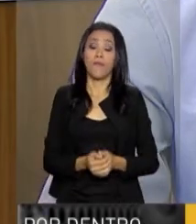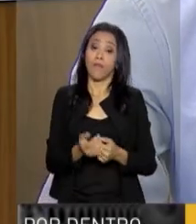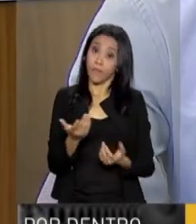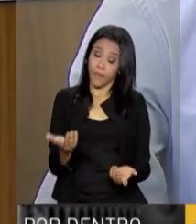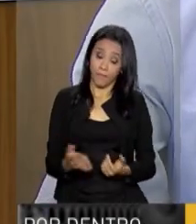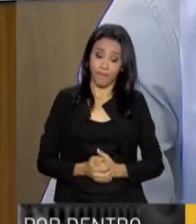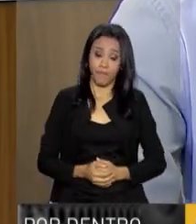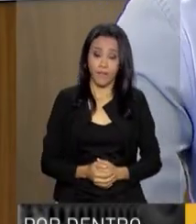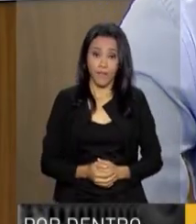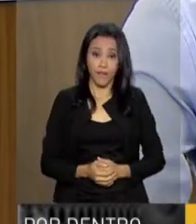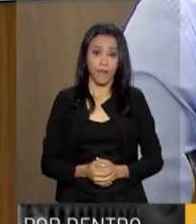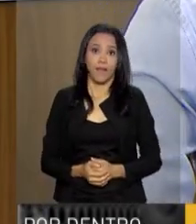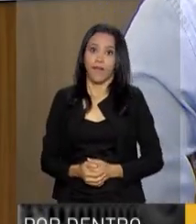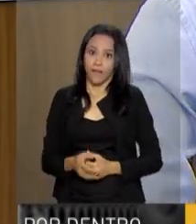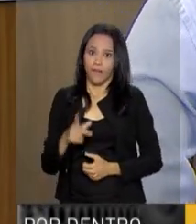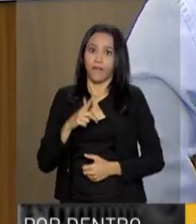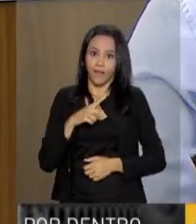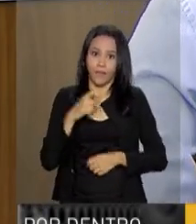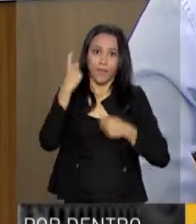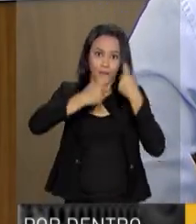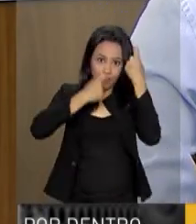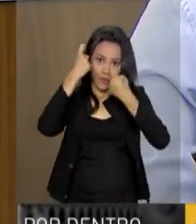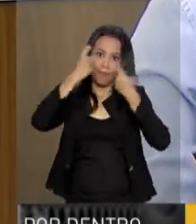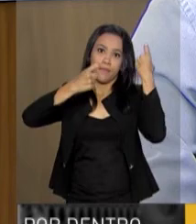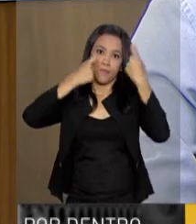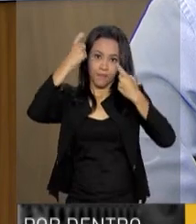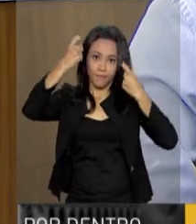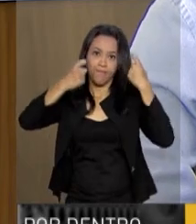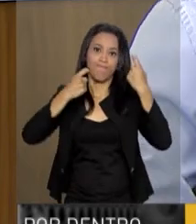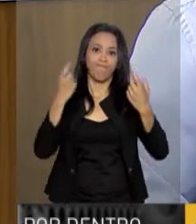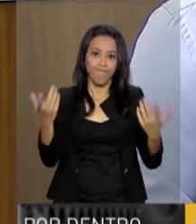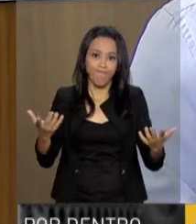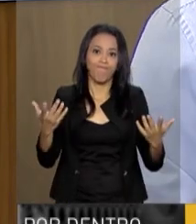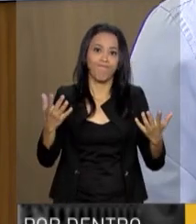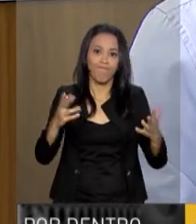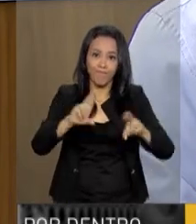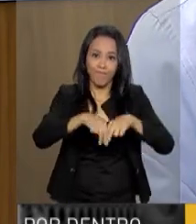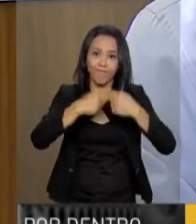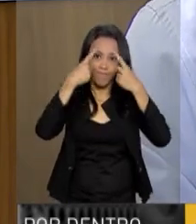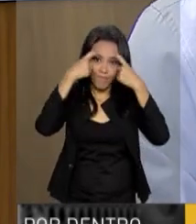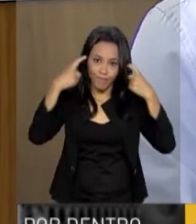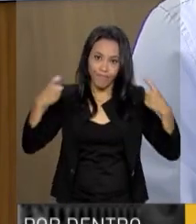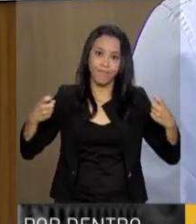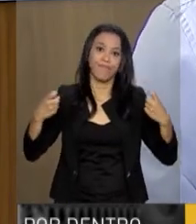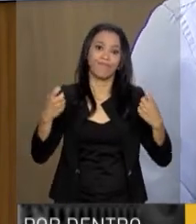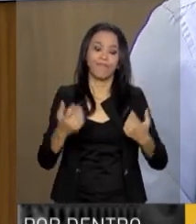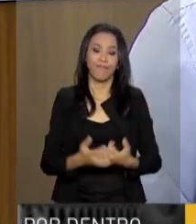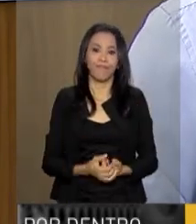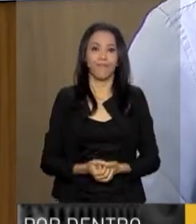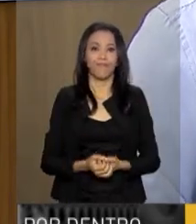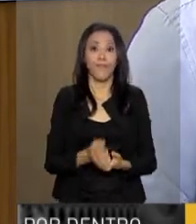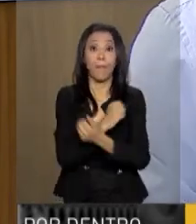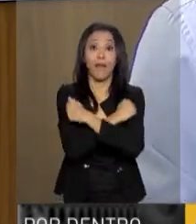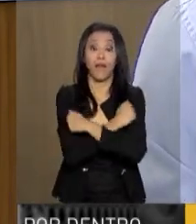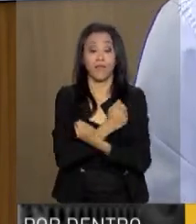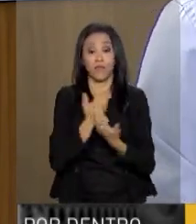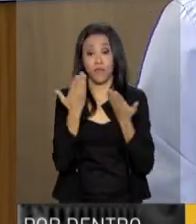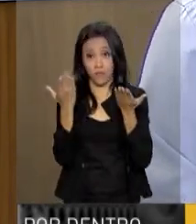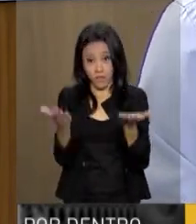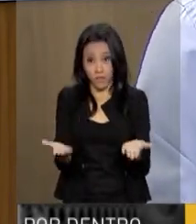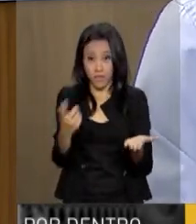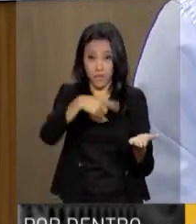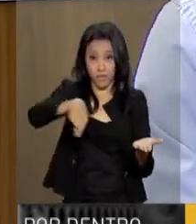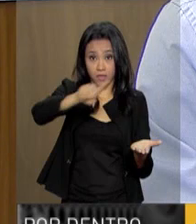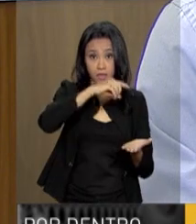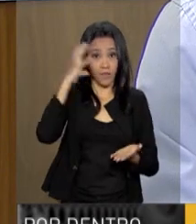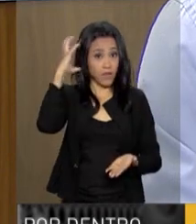a nós temos uma preocupação imensa com relação à violência alex um abraço a todos vocês aí da